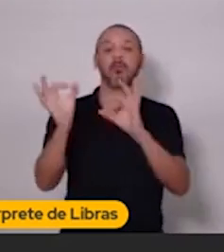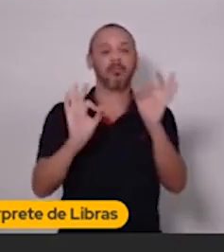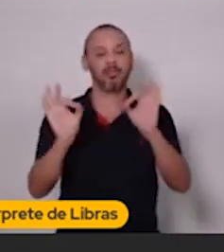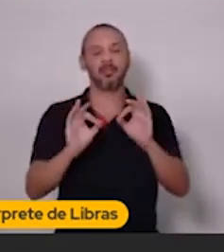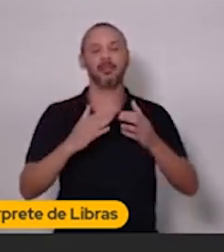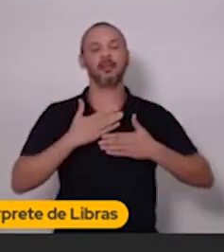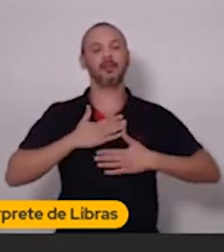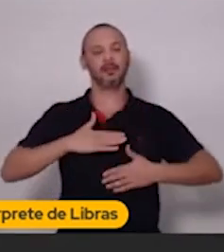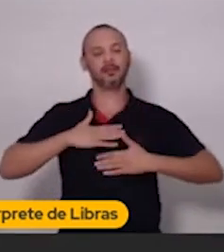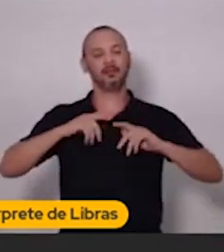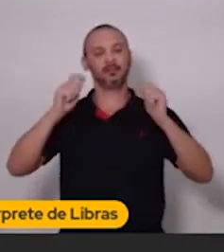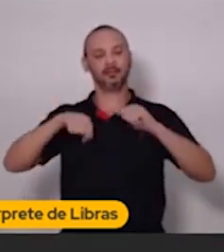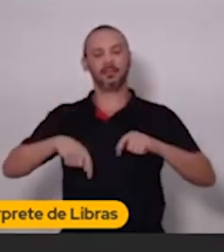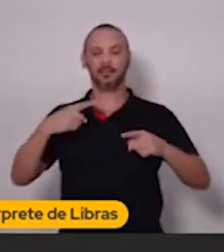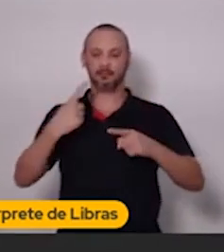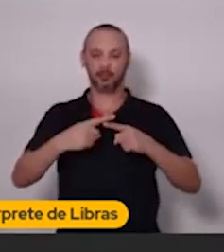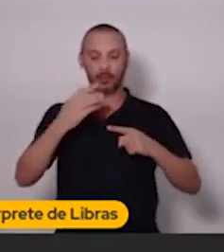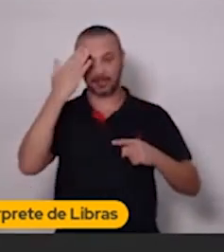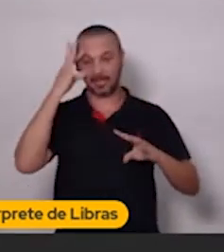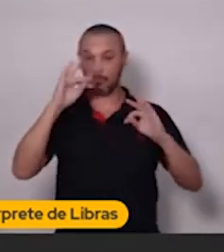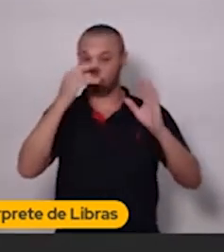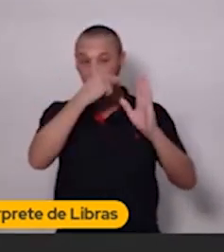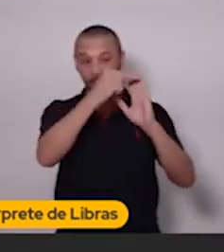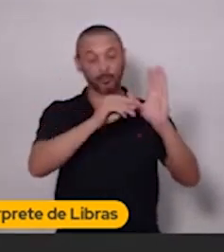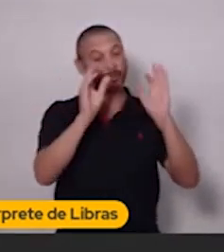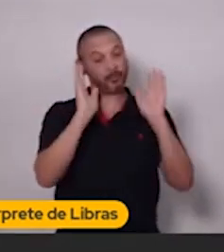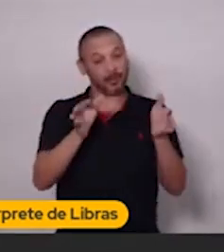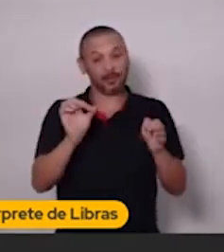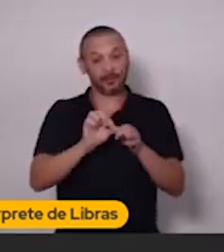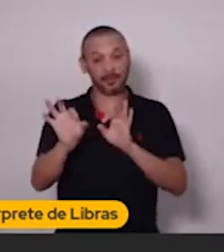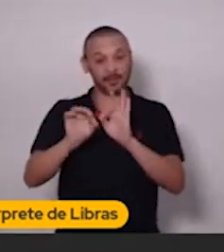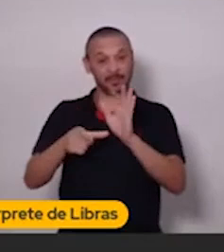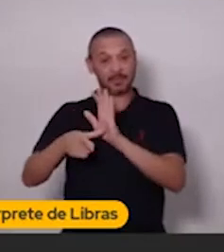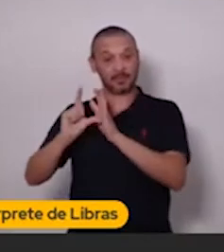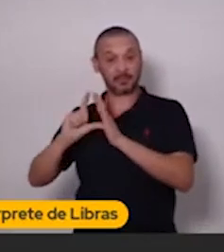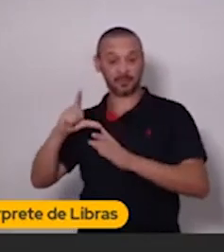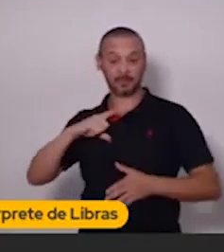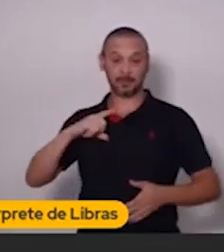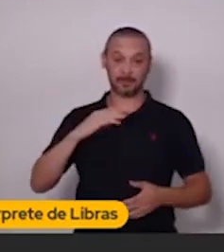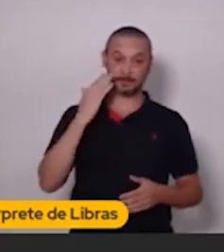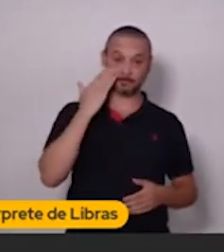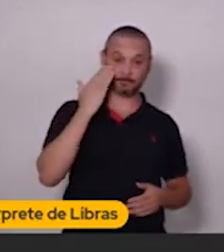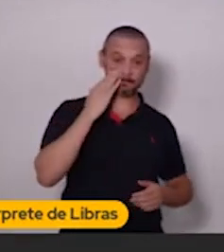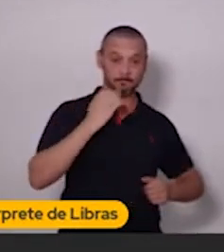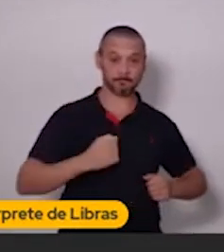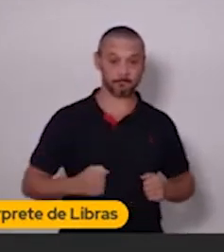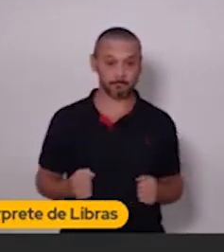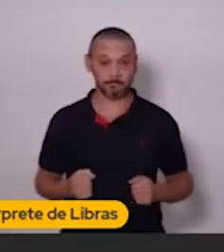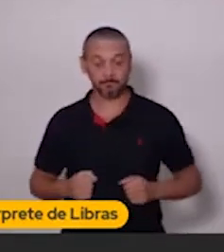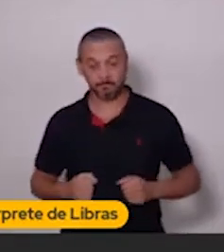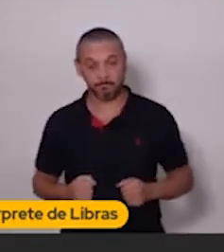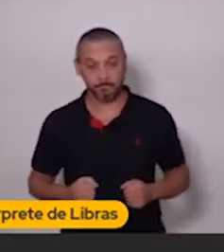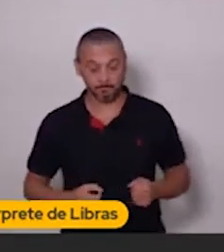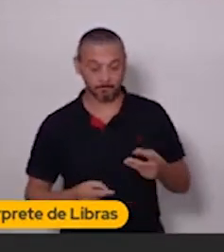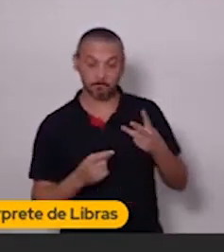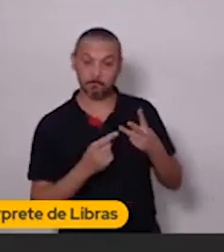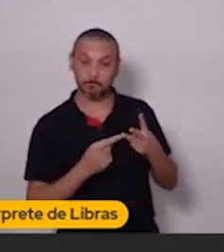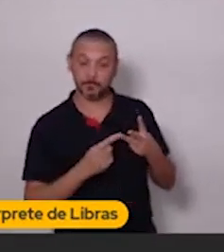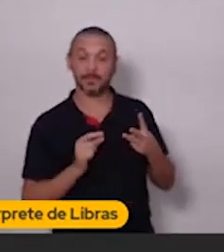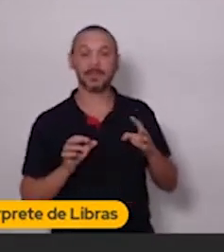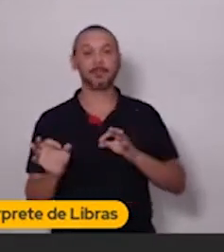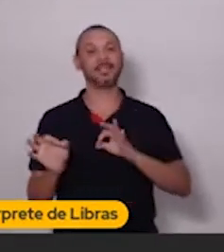vezes, porque não sabem que outra pessoa já fez. Já estou dando spoiler, né, do último item, que é a comunicação. Mas vamos lá. O terceiro ponto